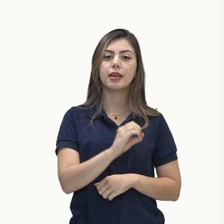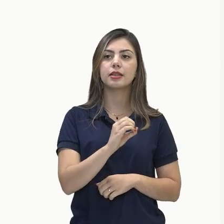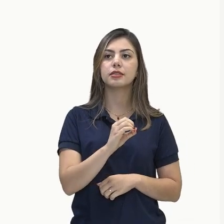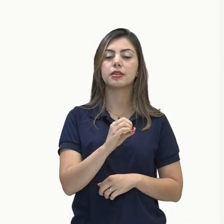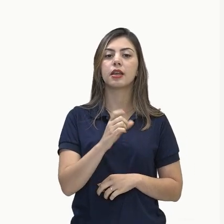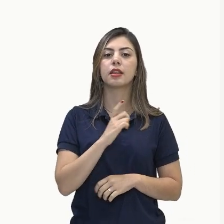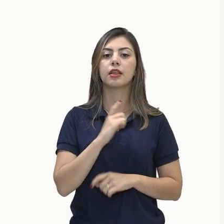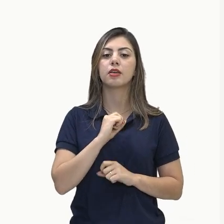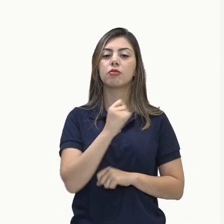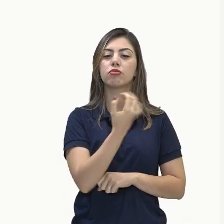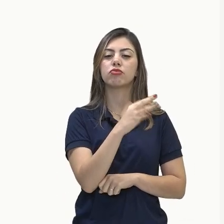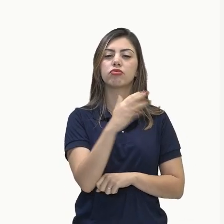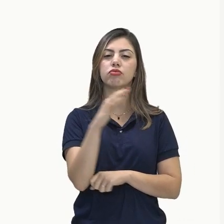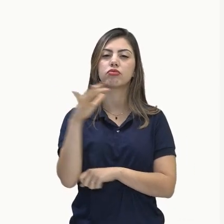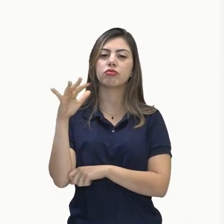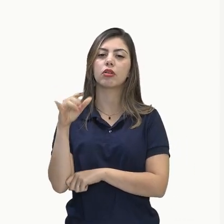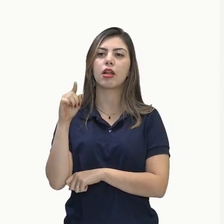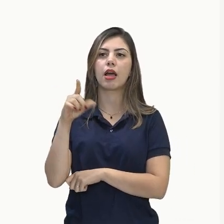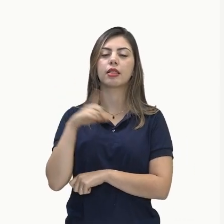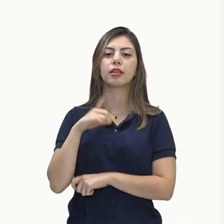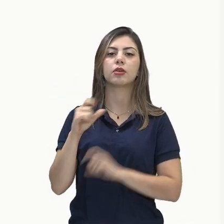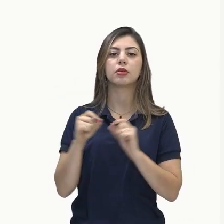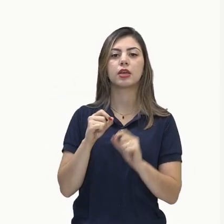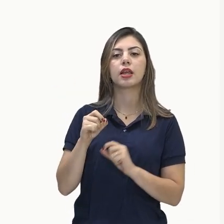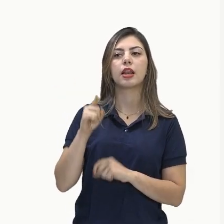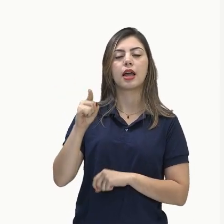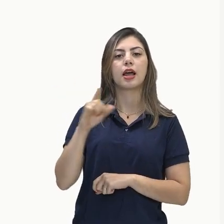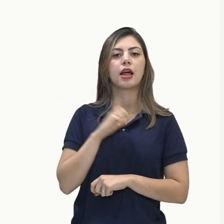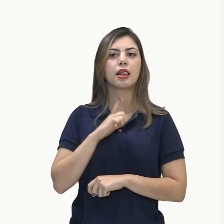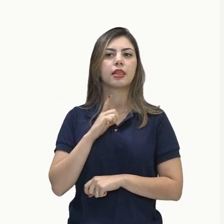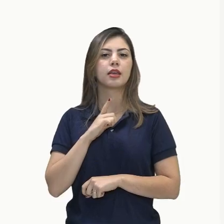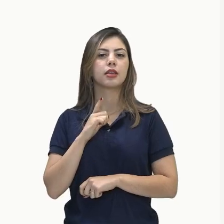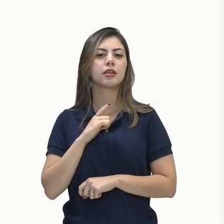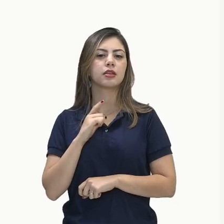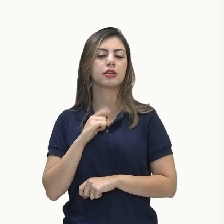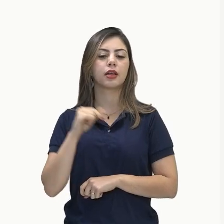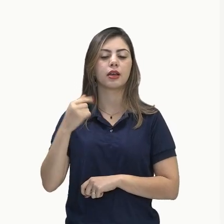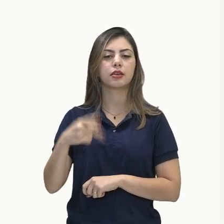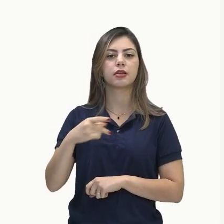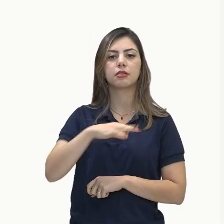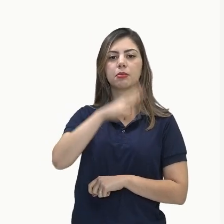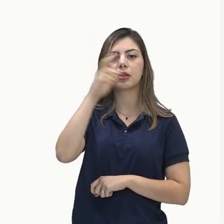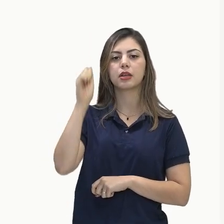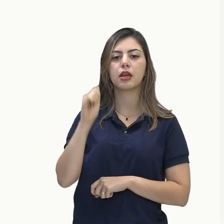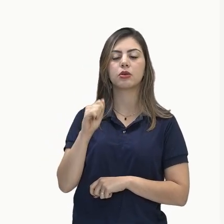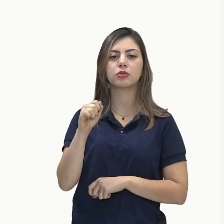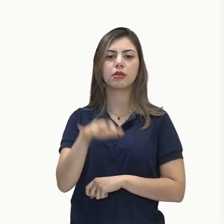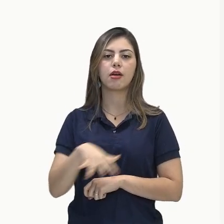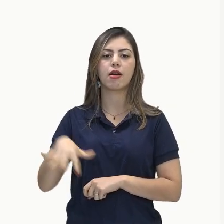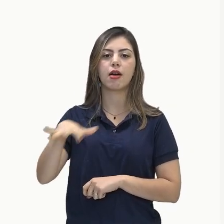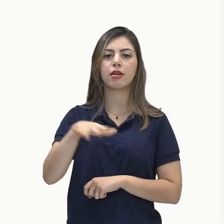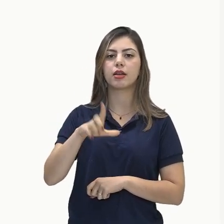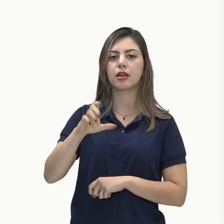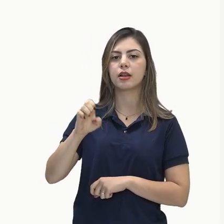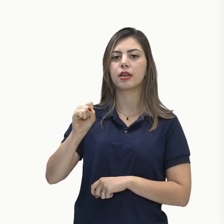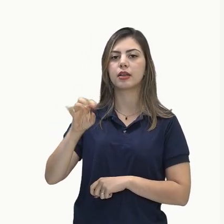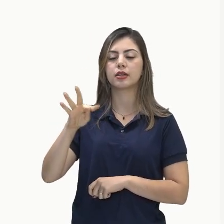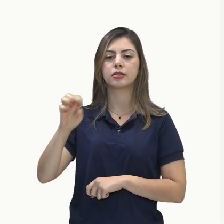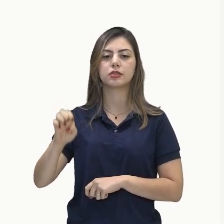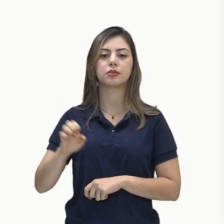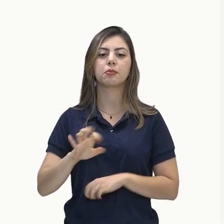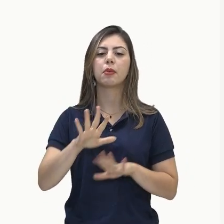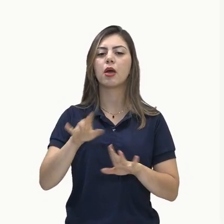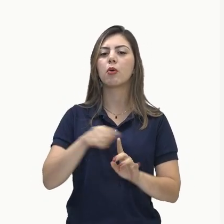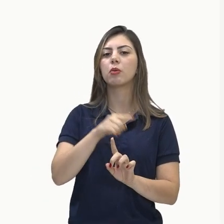Zona Leste de Manaus. Quais são, então, os principais objetivos que a gente vai ter? A gente vai